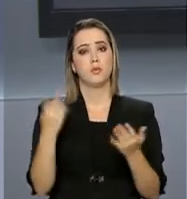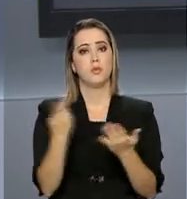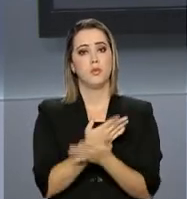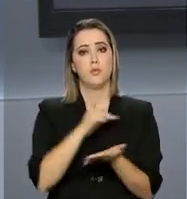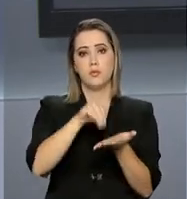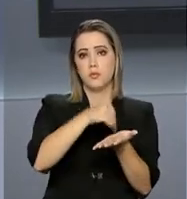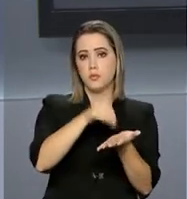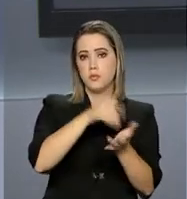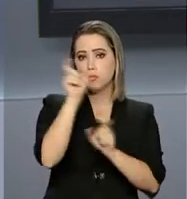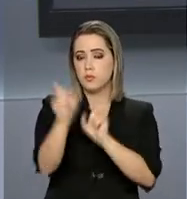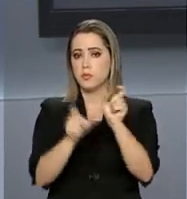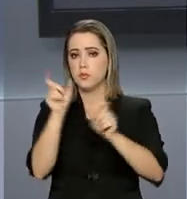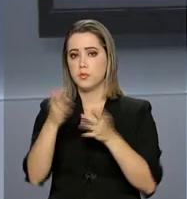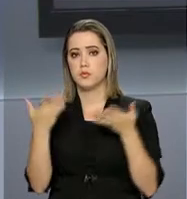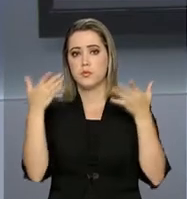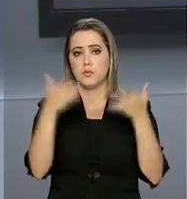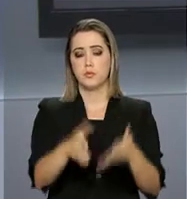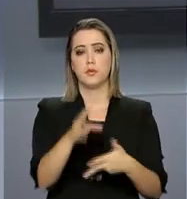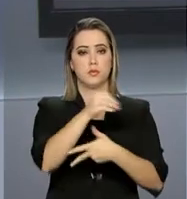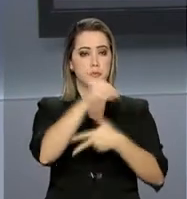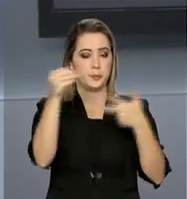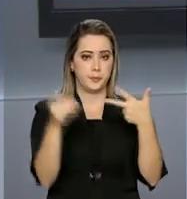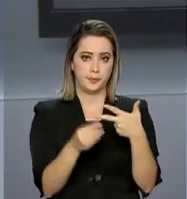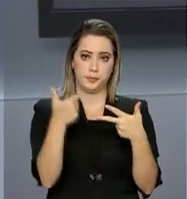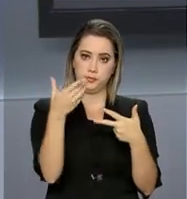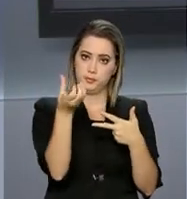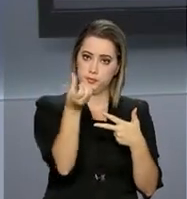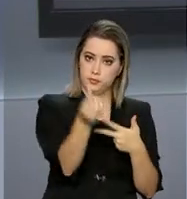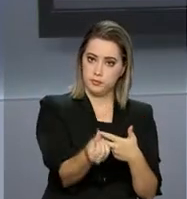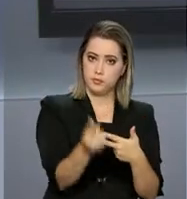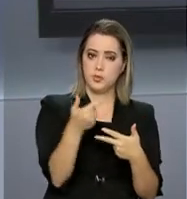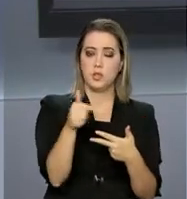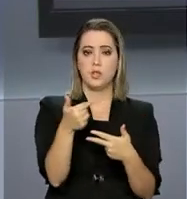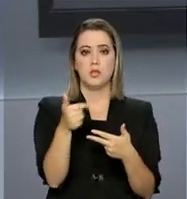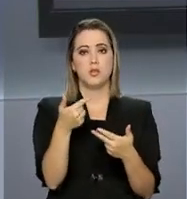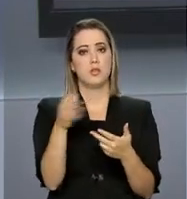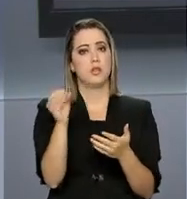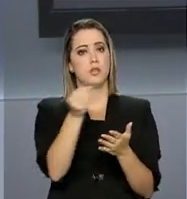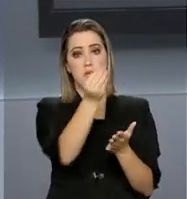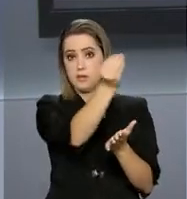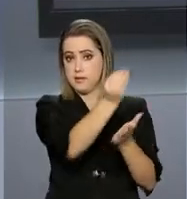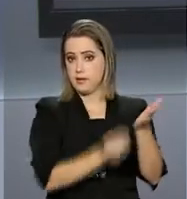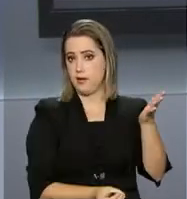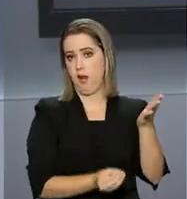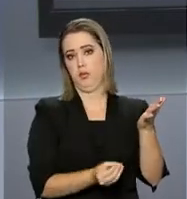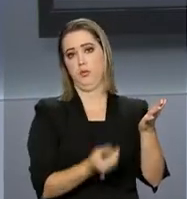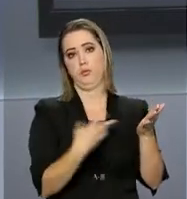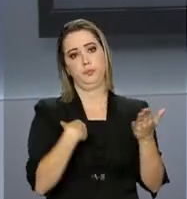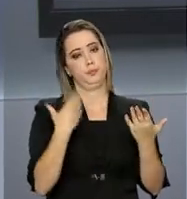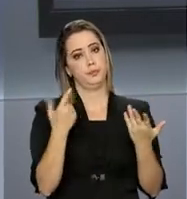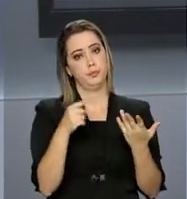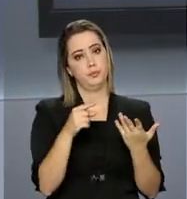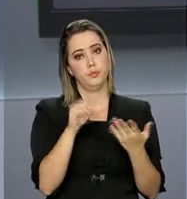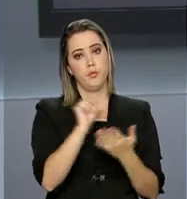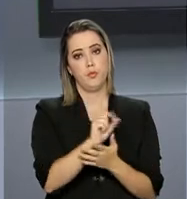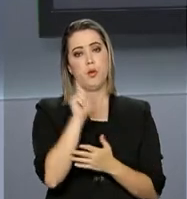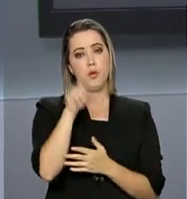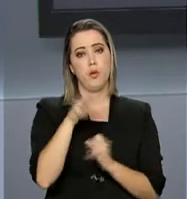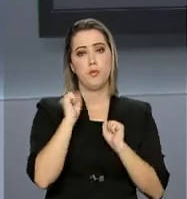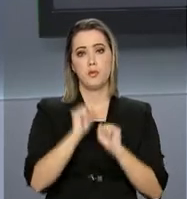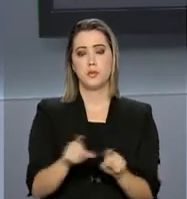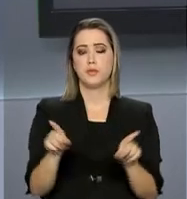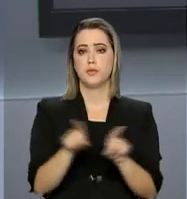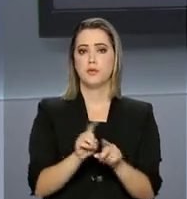podem se inscrever os candidatos que participaram do enem em 2016 e que não tenham zerado na prova de redação é